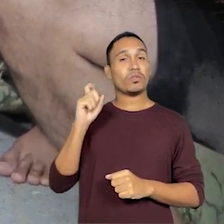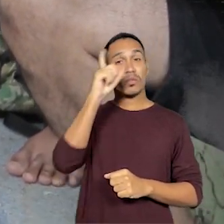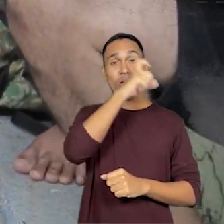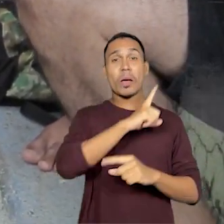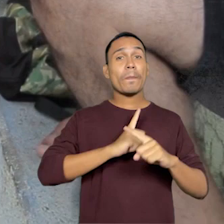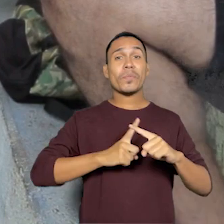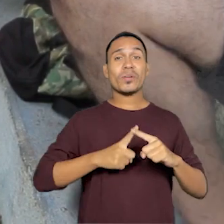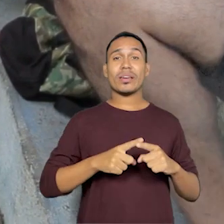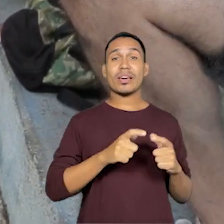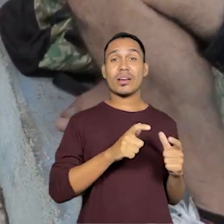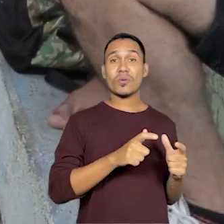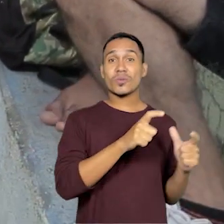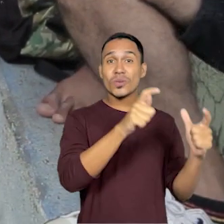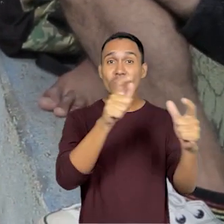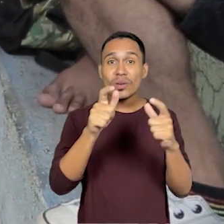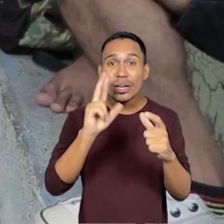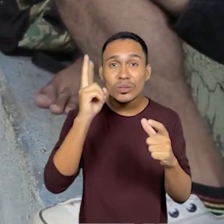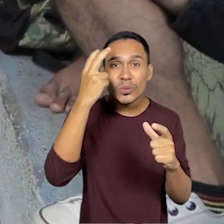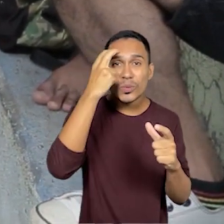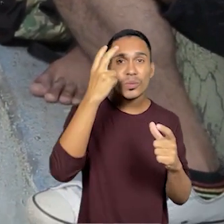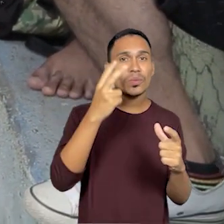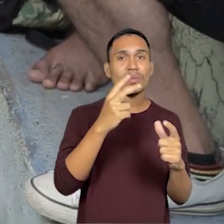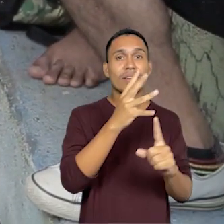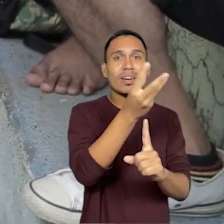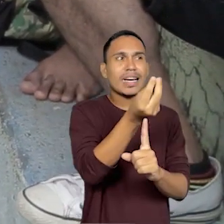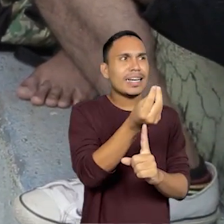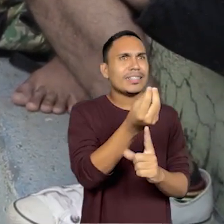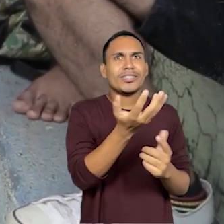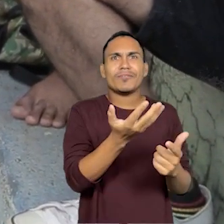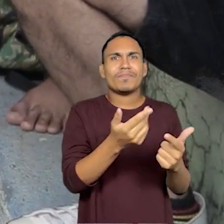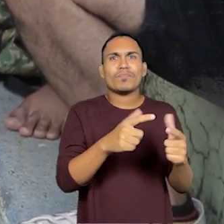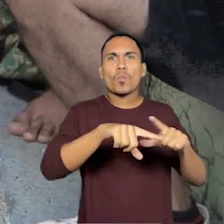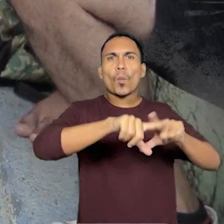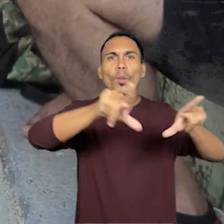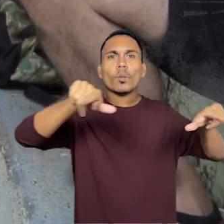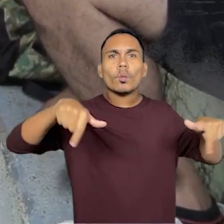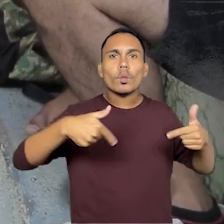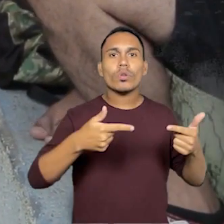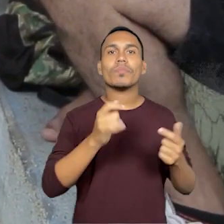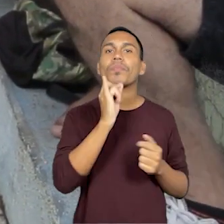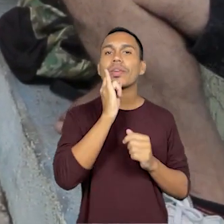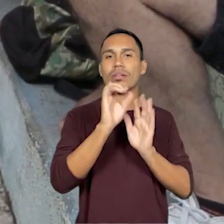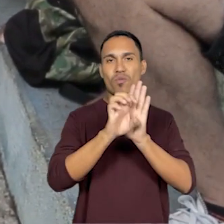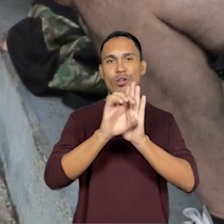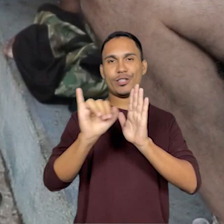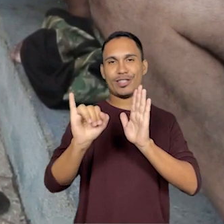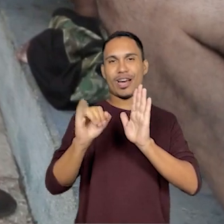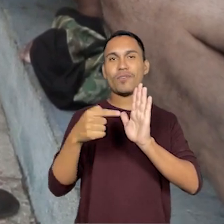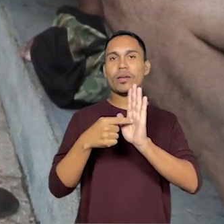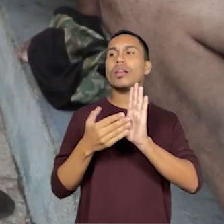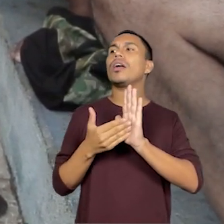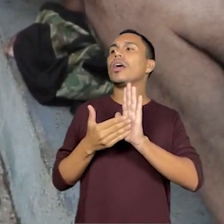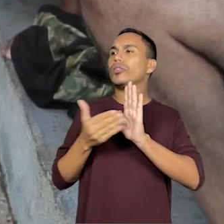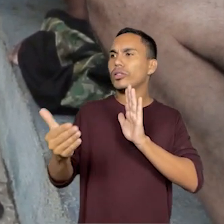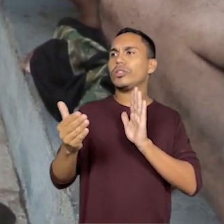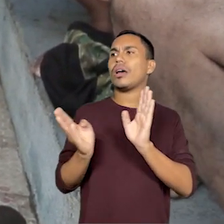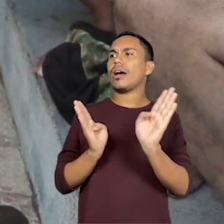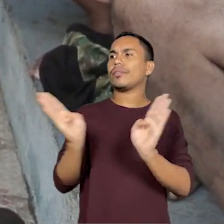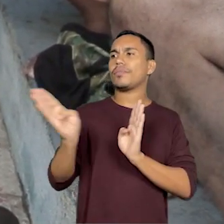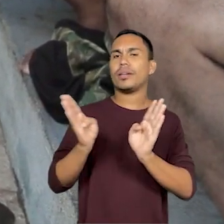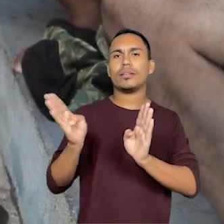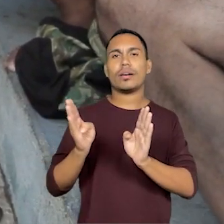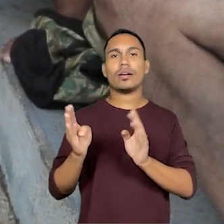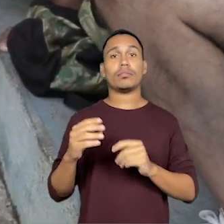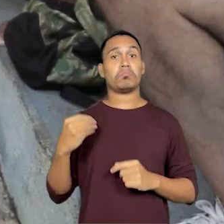um espaço... Porque o que que... O que que essas políticas digitais fazem no momento que ela exige acessibilidade? Ela joga